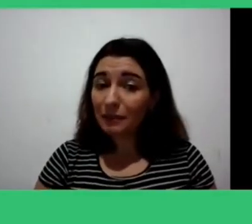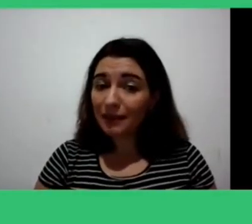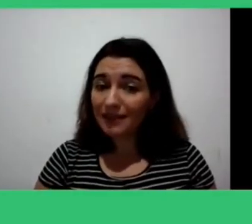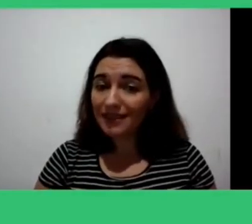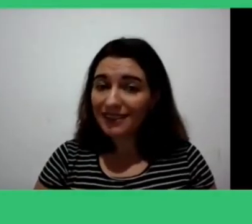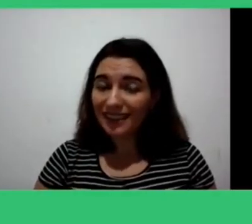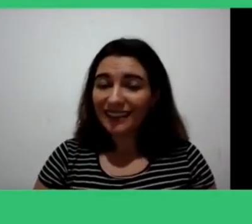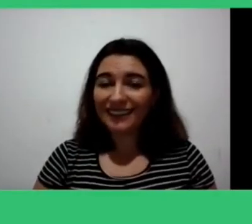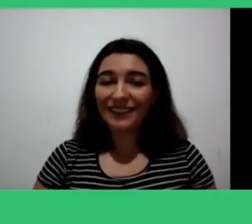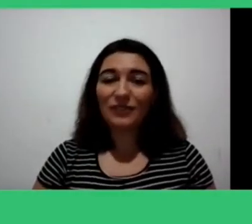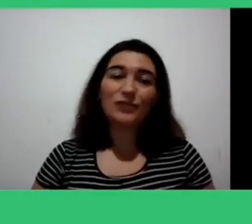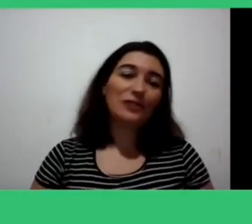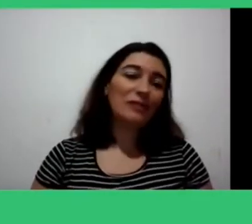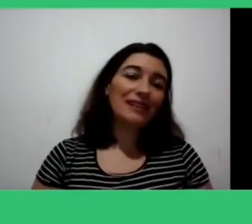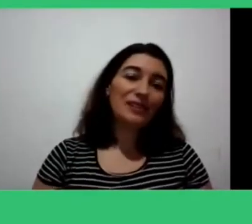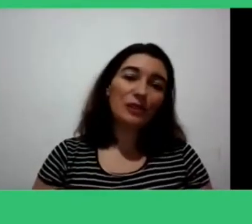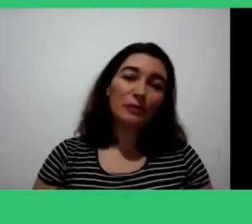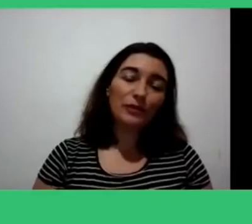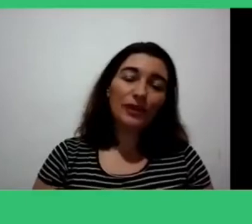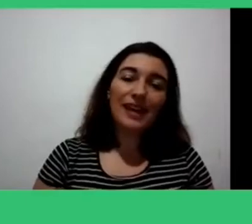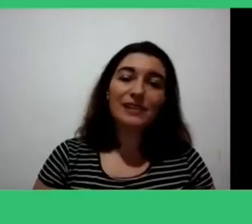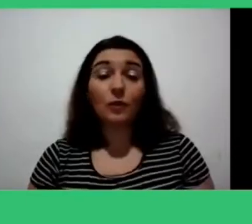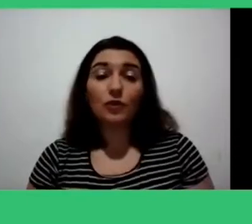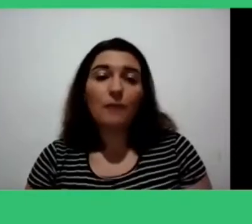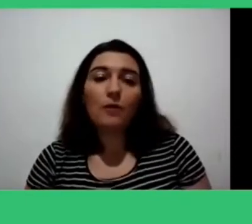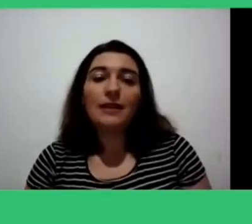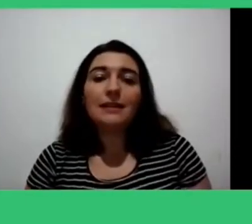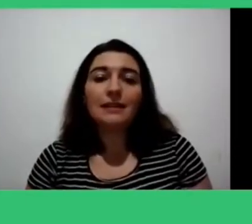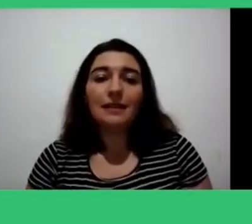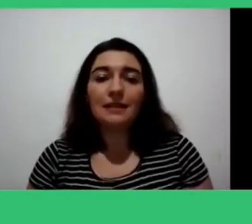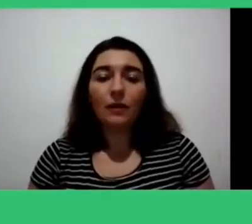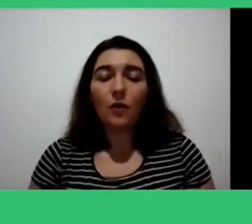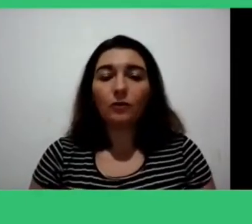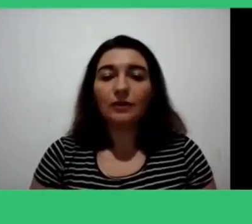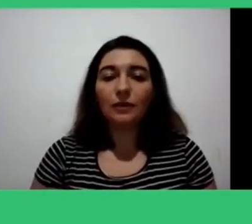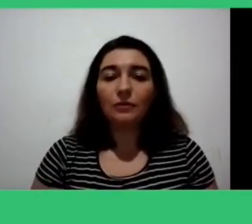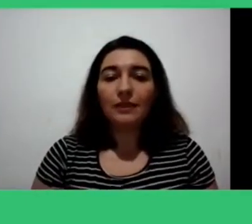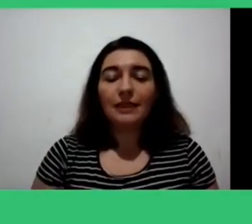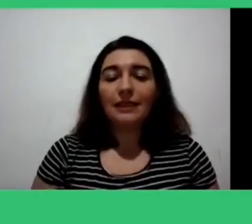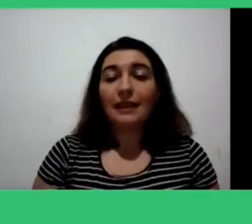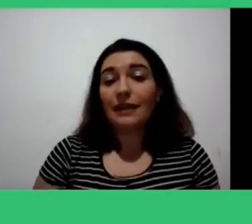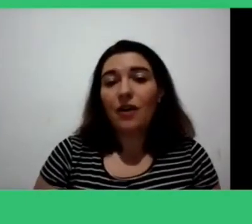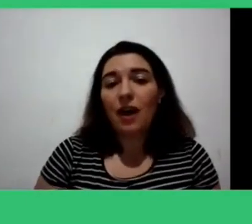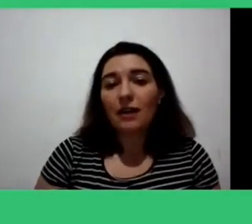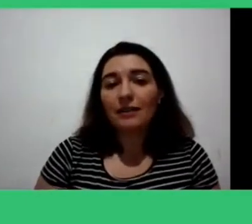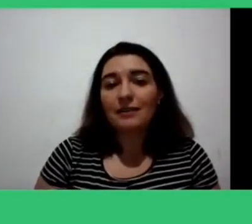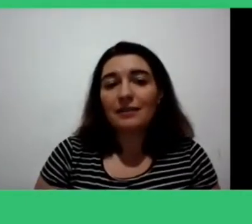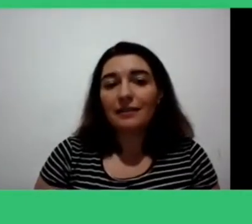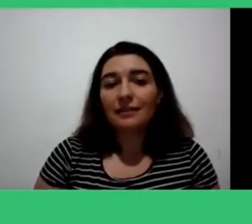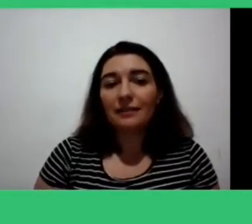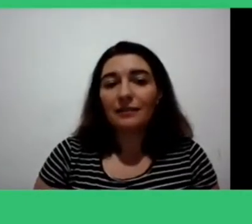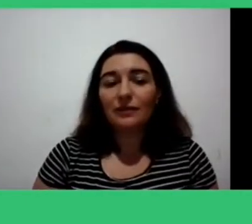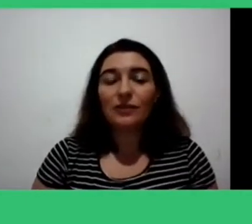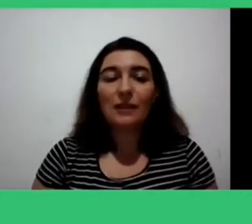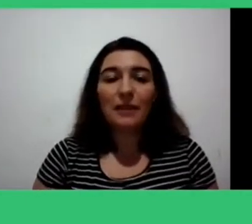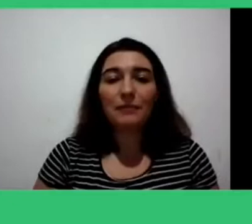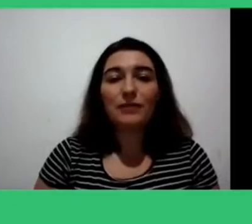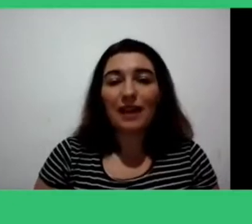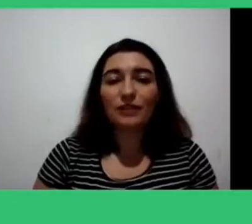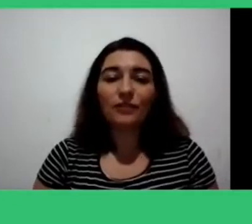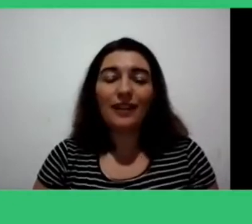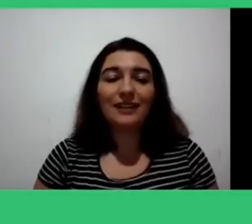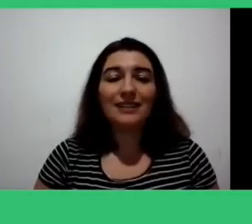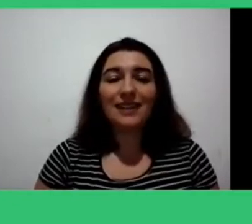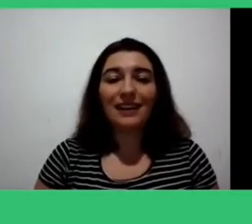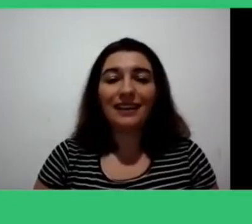em Libras. Então, isso também existe em português. Quando os paulistas encontram cariocas, nós sabemos,